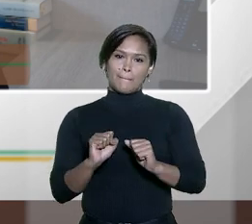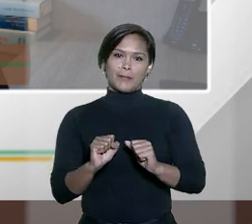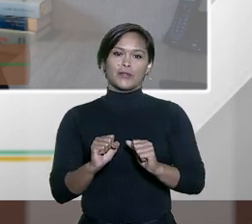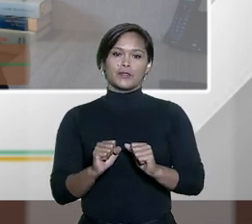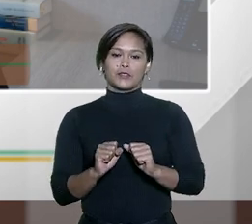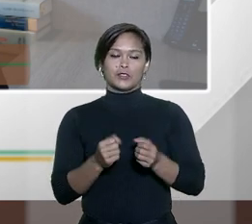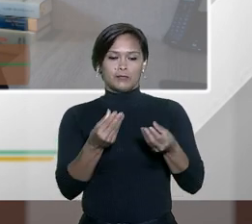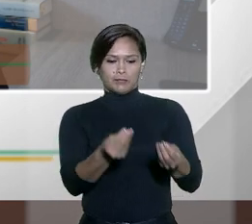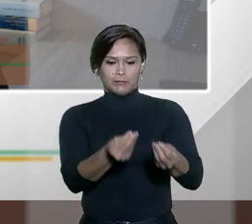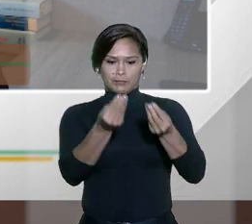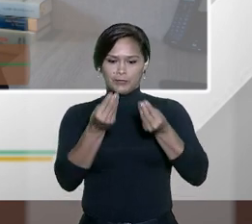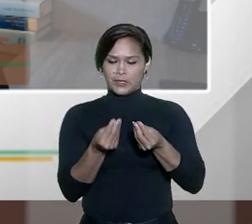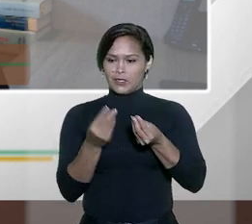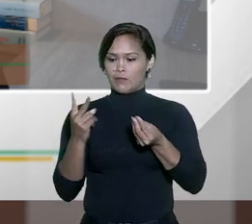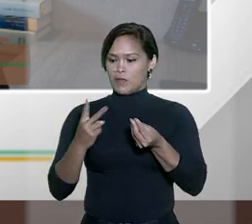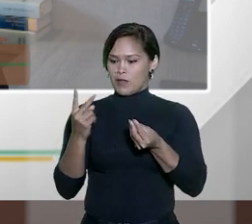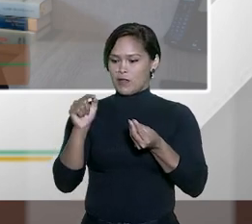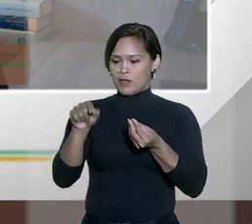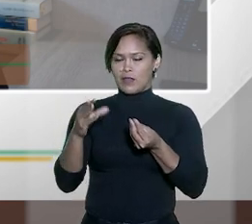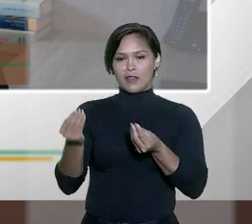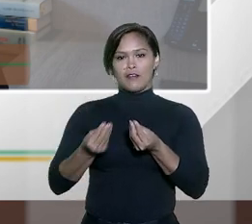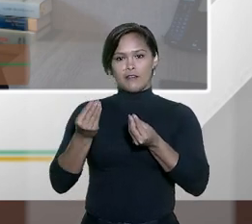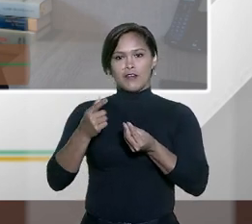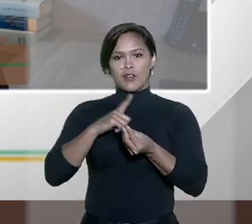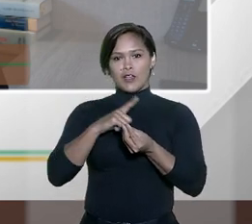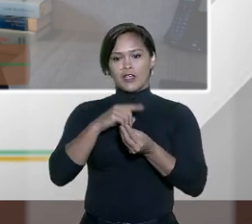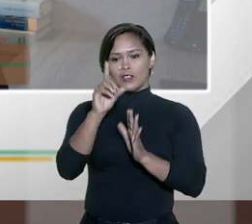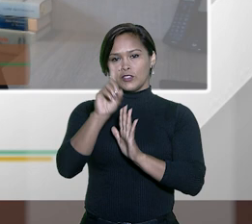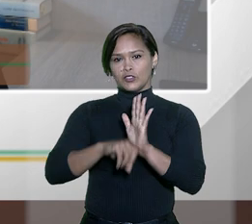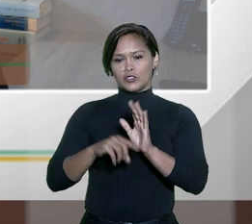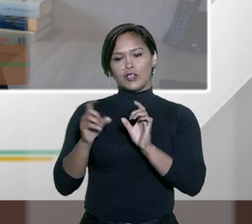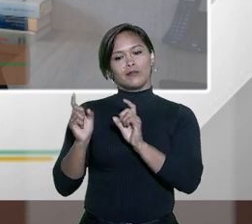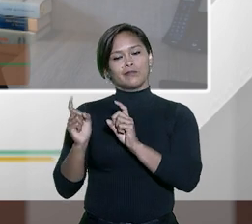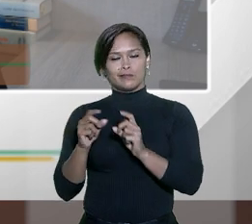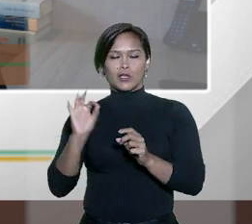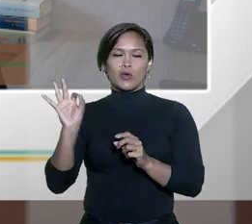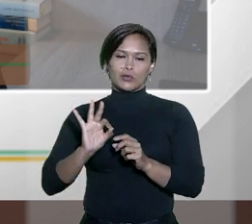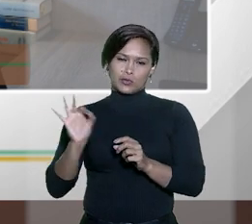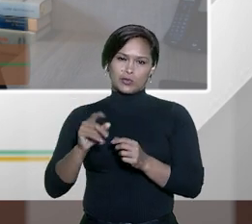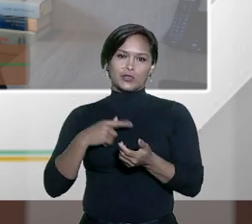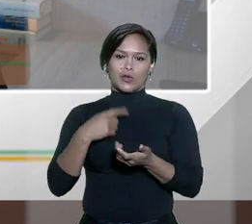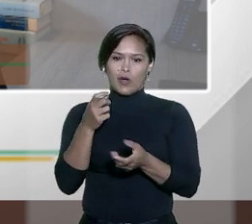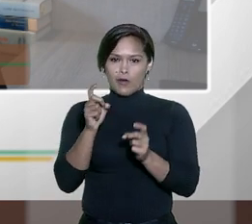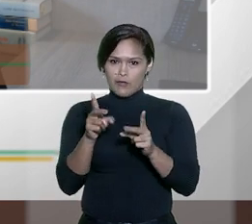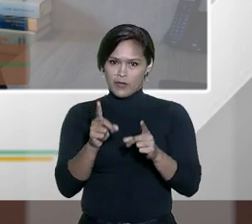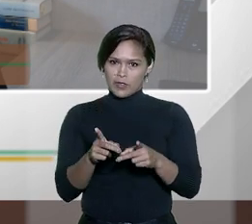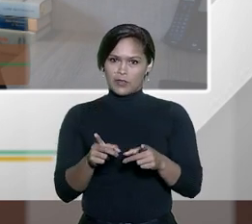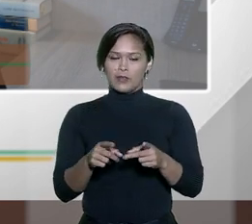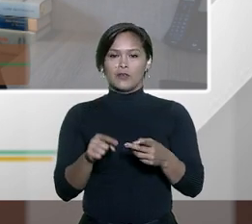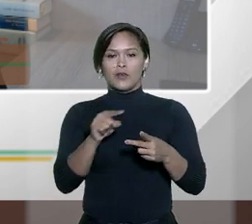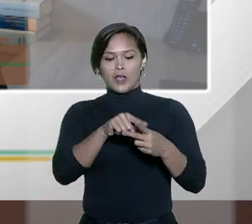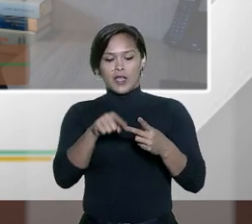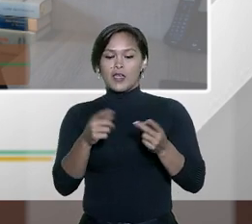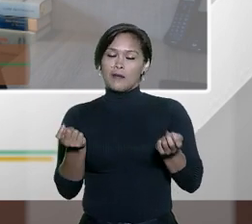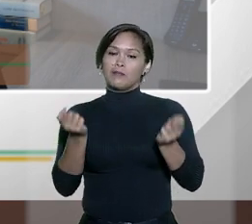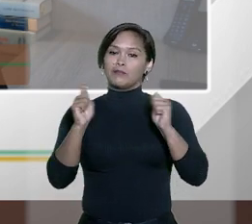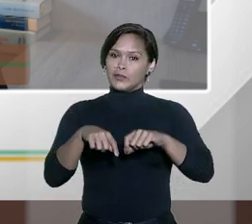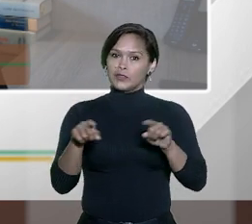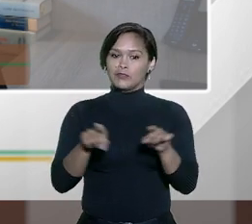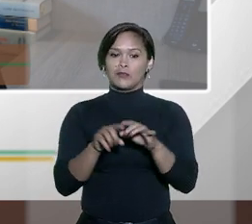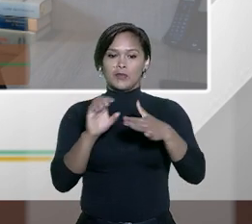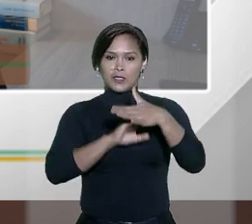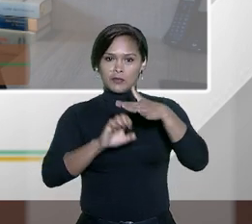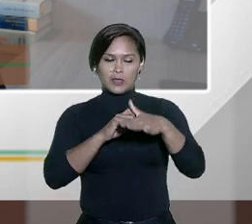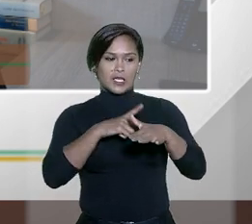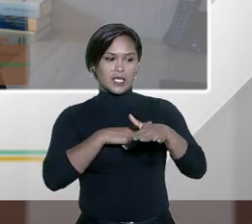pode receber, né, receber aquele valor que ela tem direito com um certo desconto ao vendê-lo. E permite também que